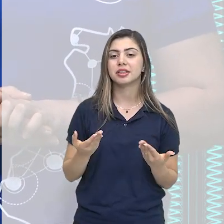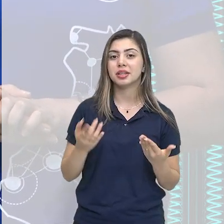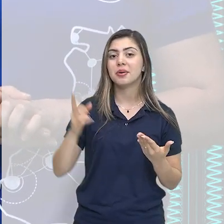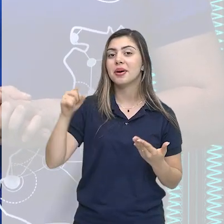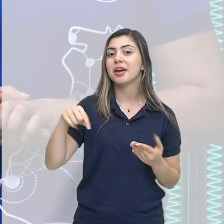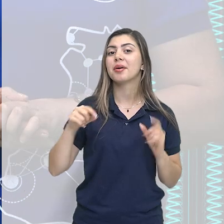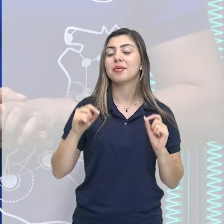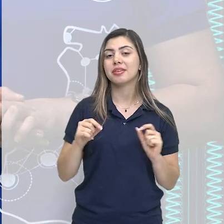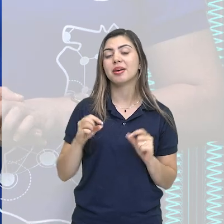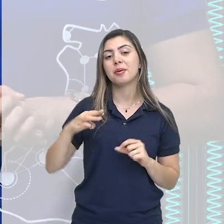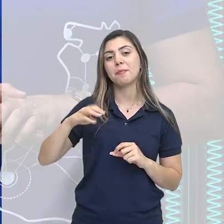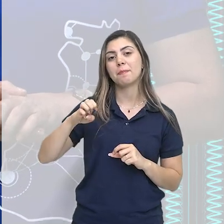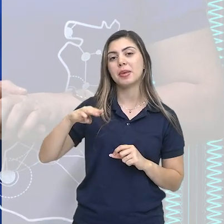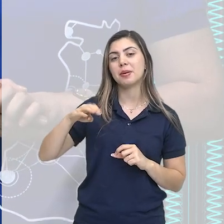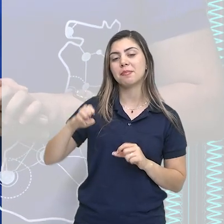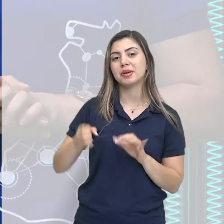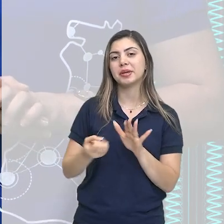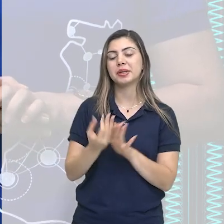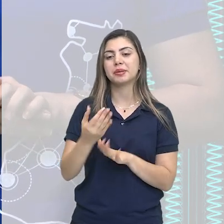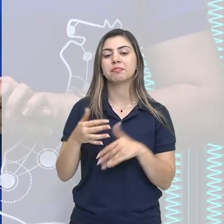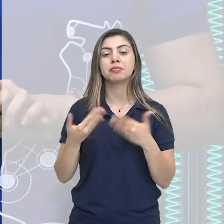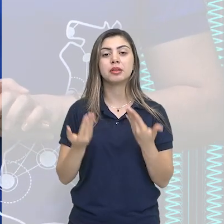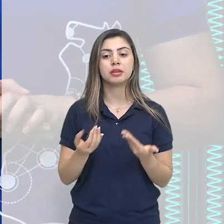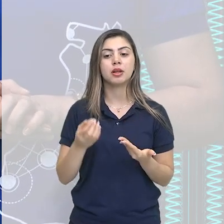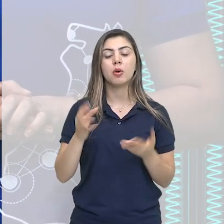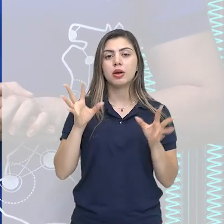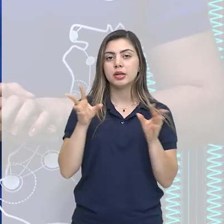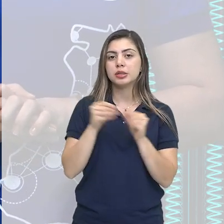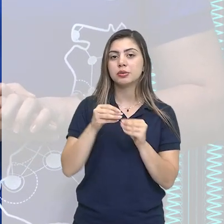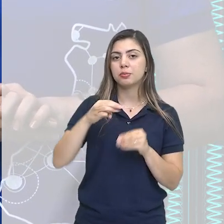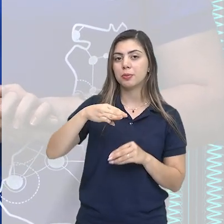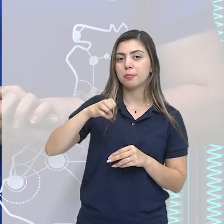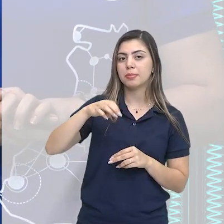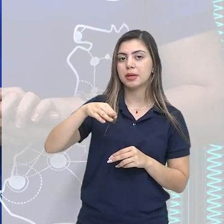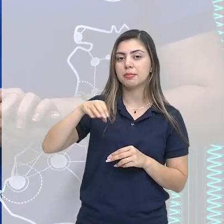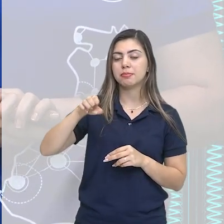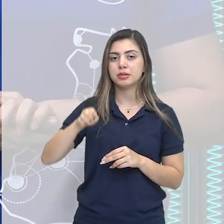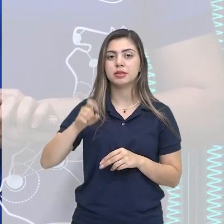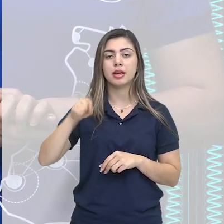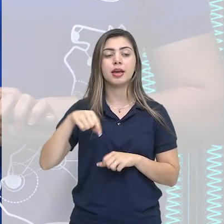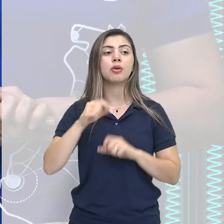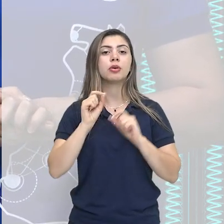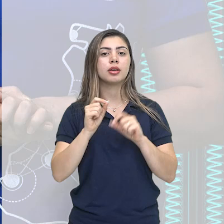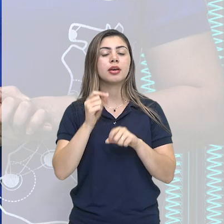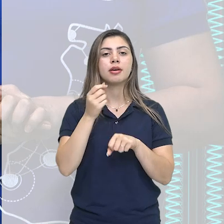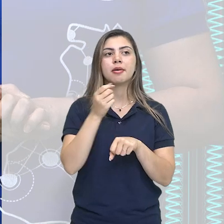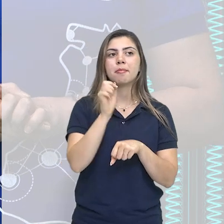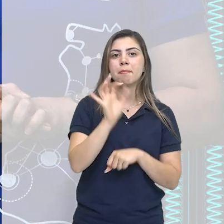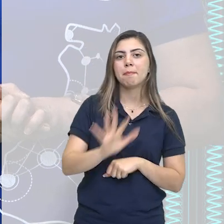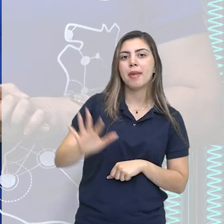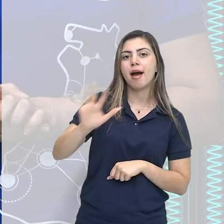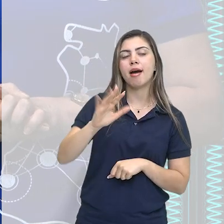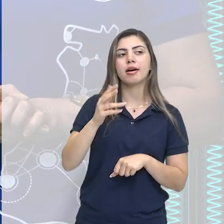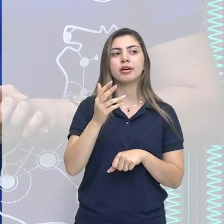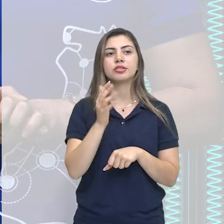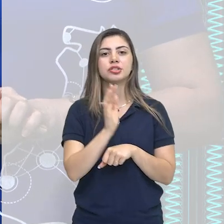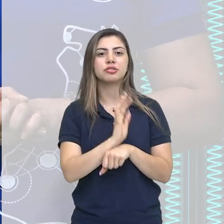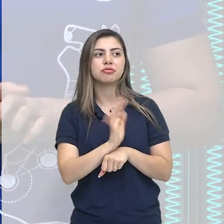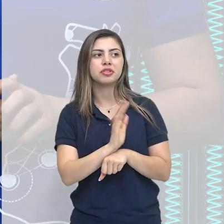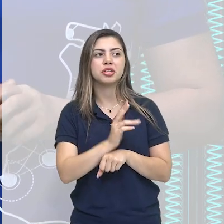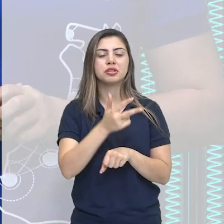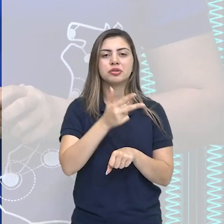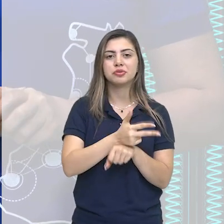o quê? O meme. Então, memes são imagens, né, vídeos e até áudios que viralizam na